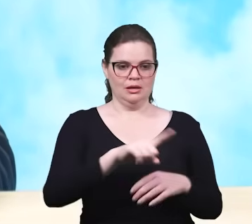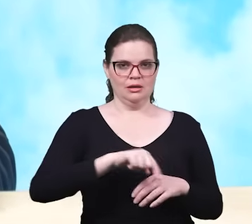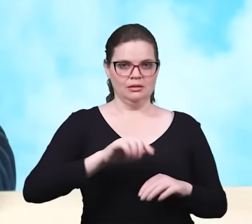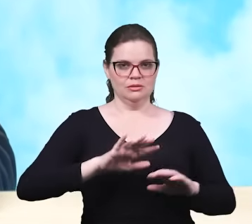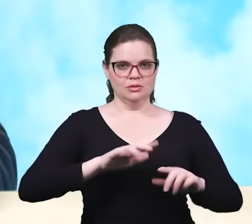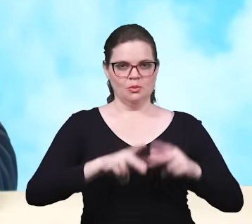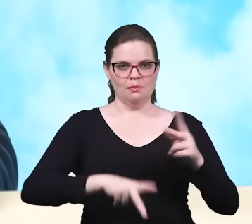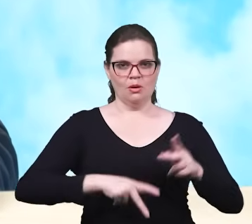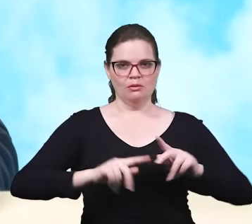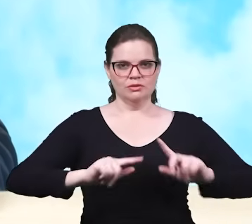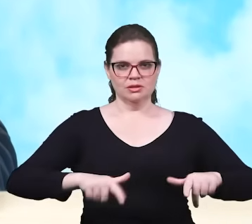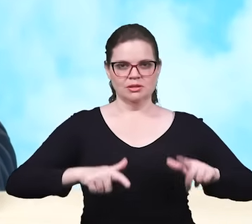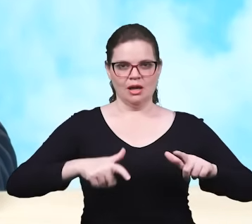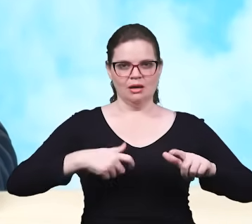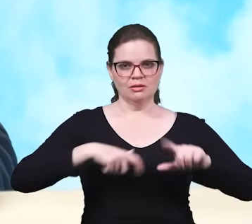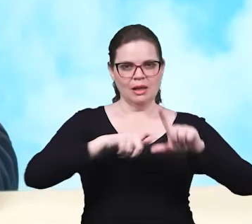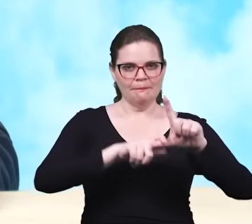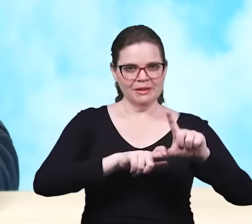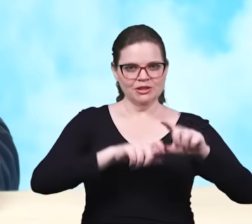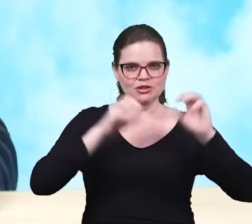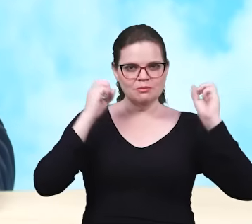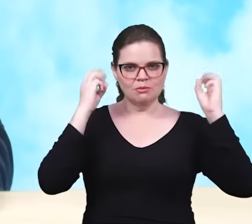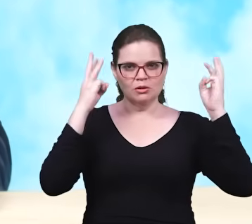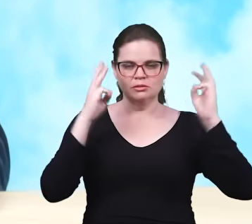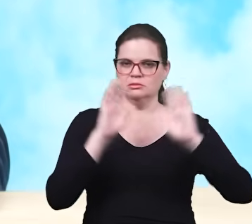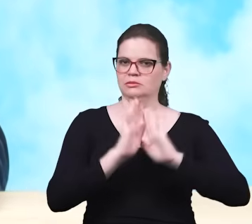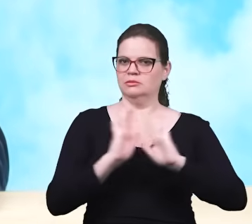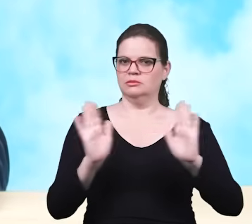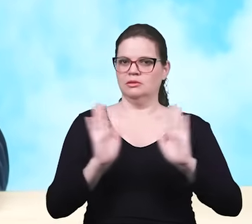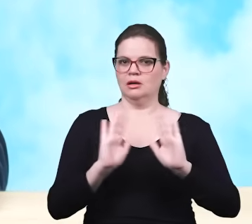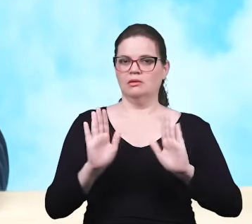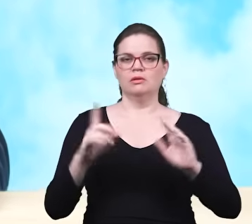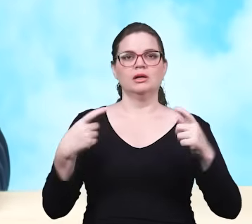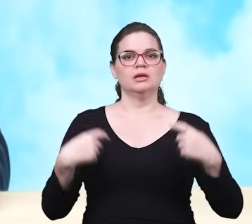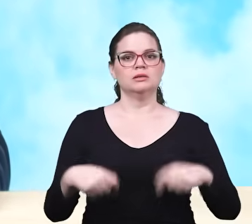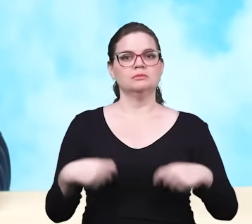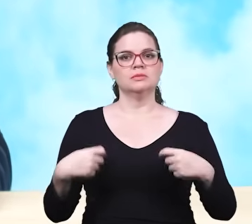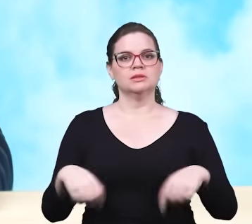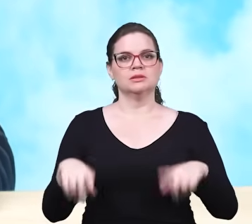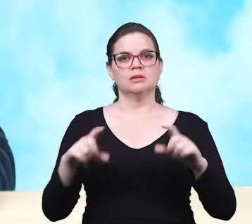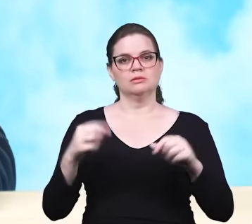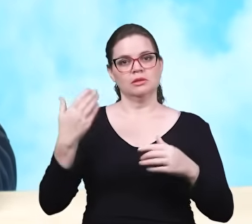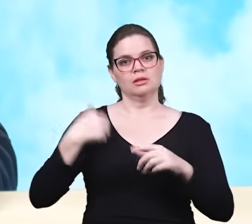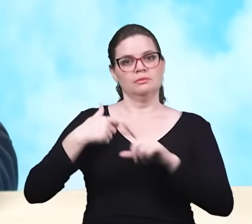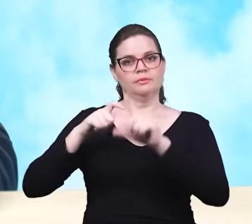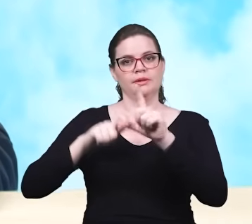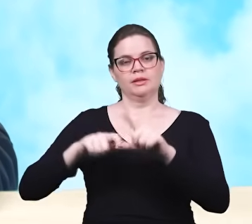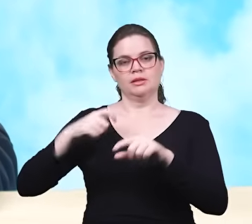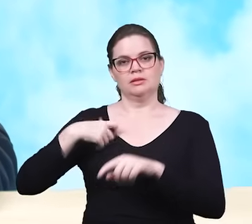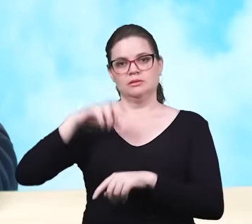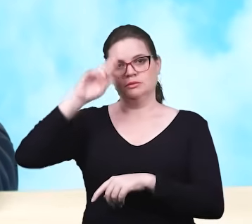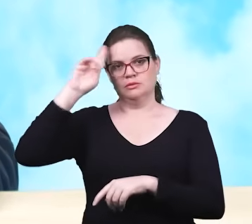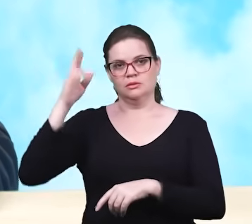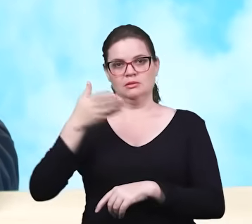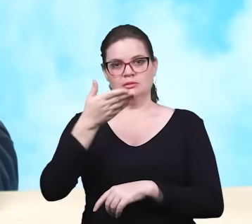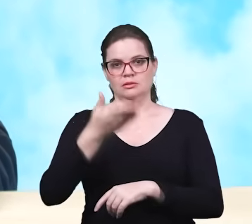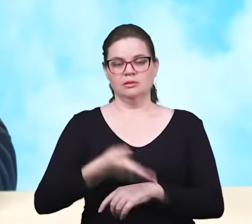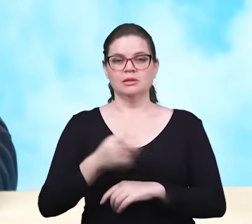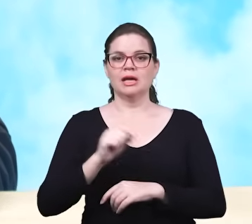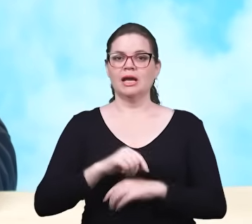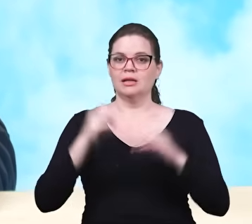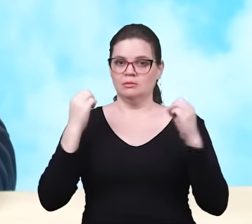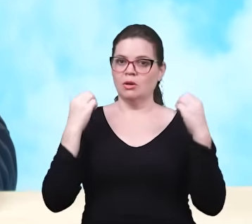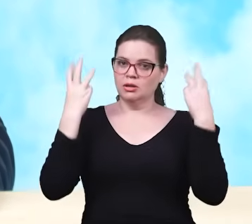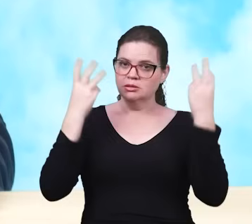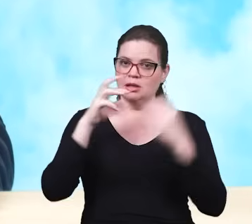alguém que conhecesse o projeto, tivesse o discernimento e orasse ao Senhor. A palavra fala